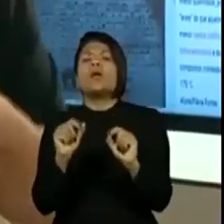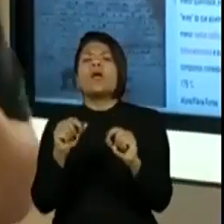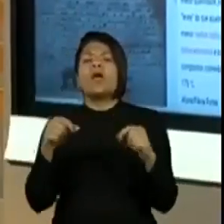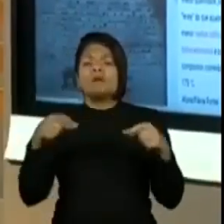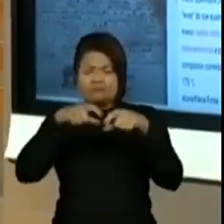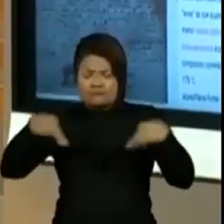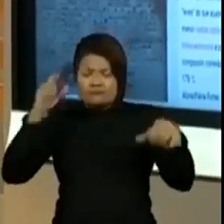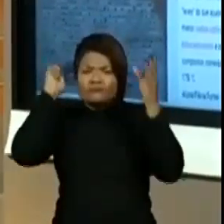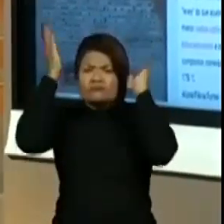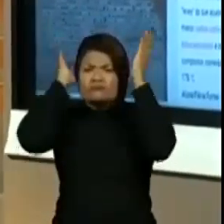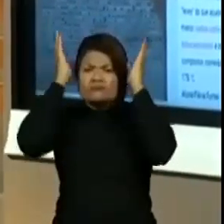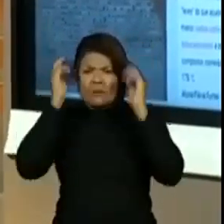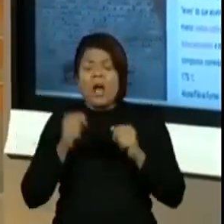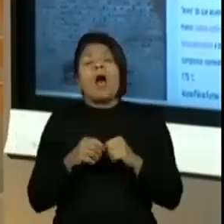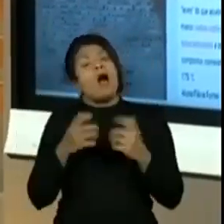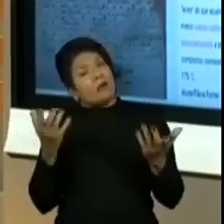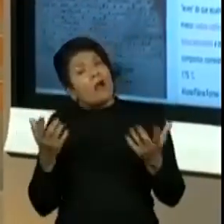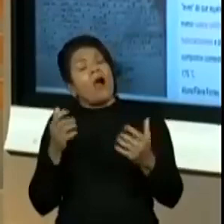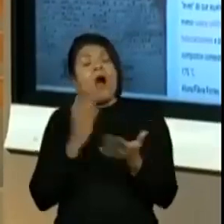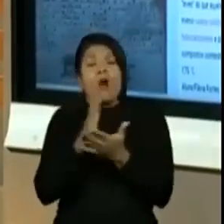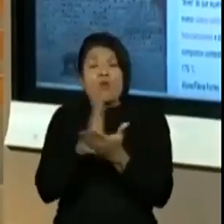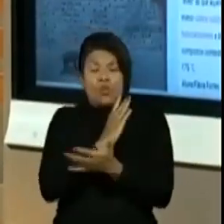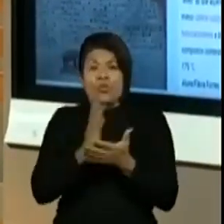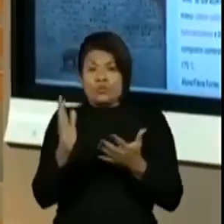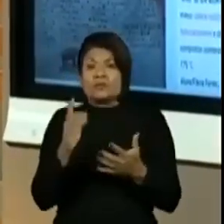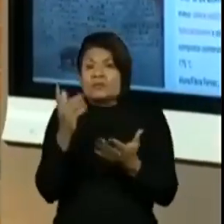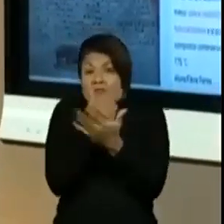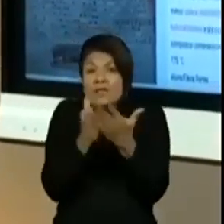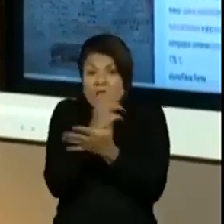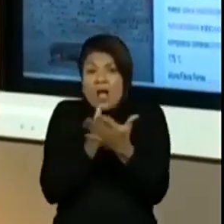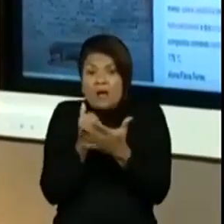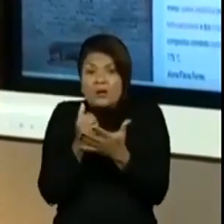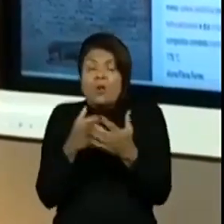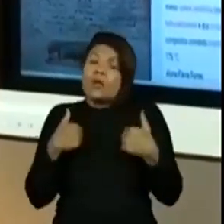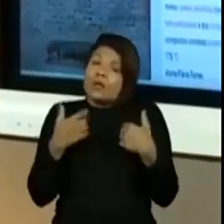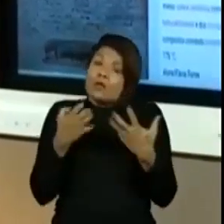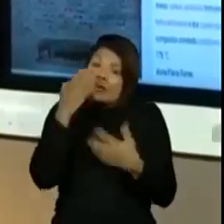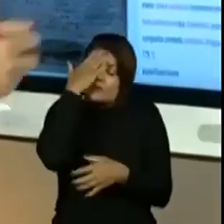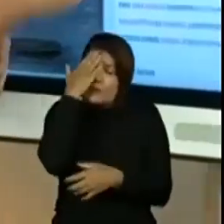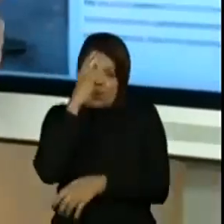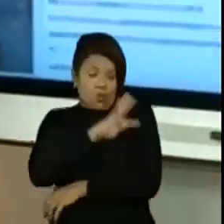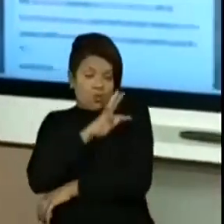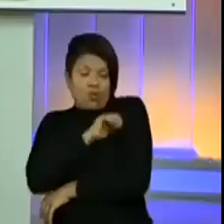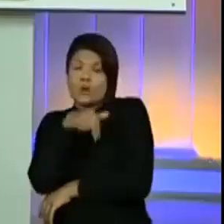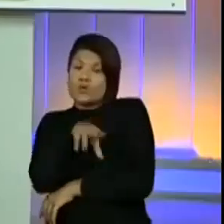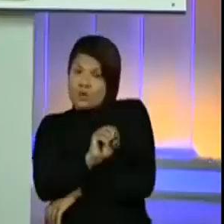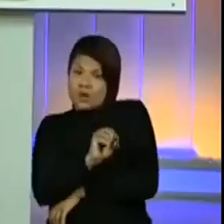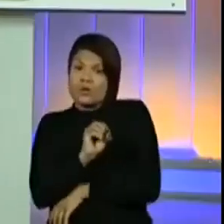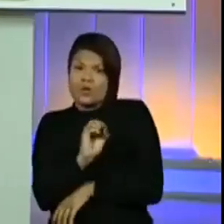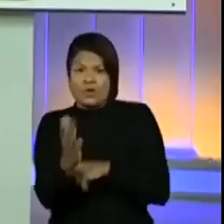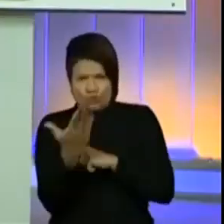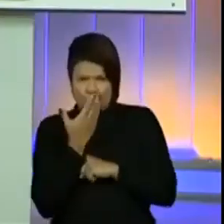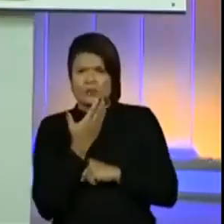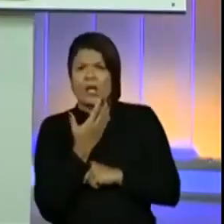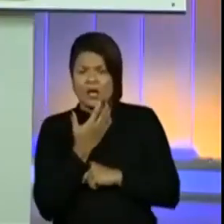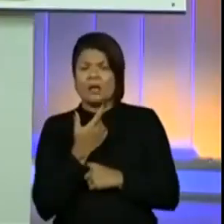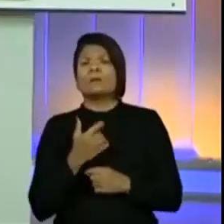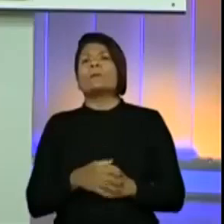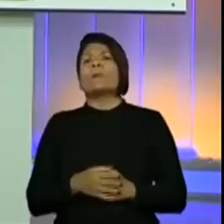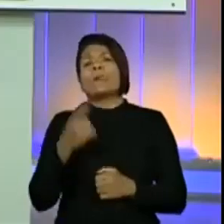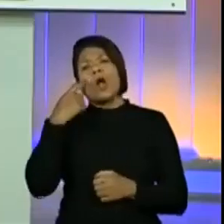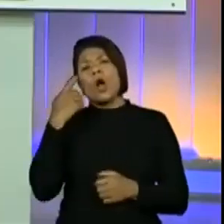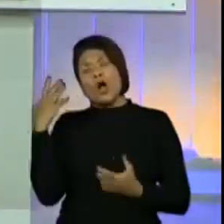muitos desenharam o caminhão-tanque, e aí tudo fez muito sentido. Viu, 4º ano, como vocês me ajudaram? Olha,